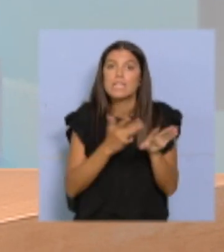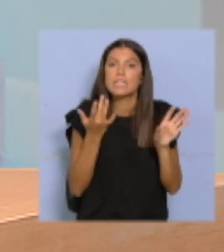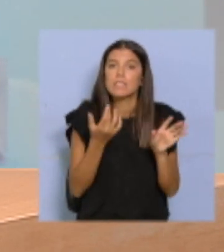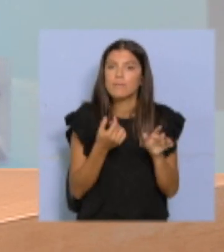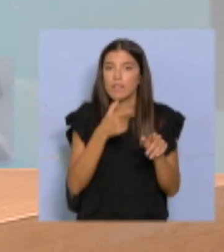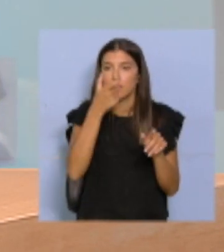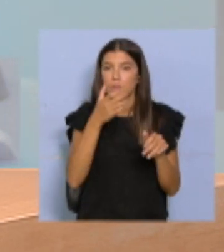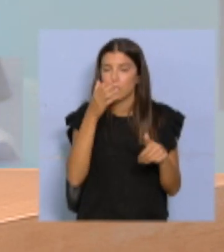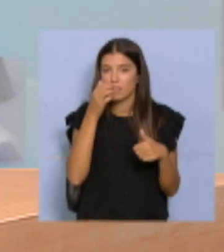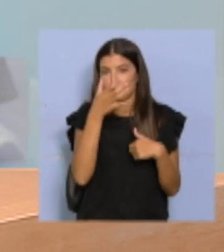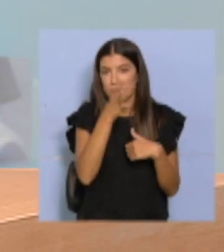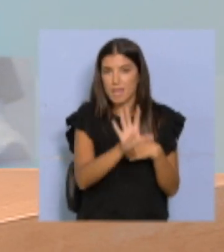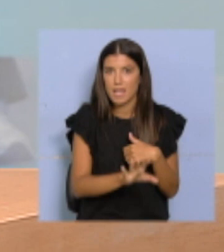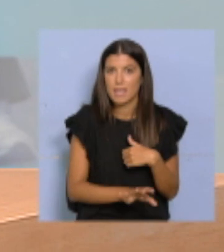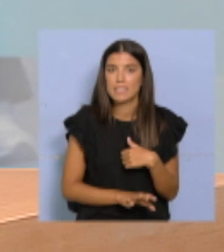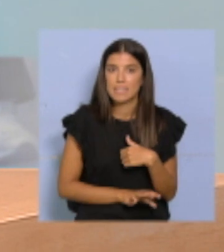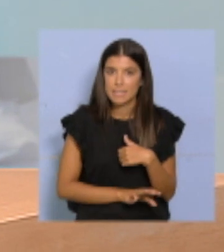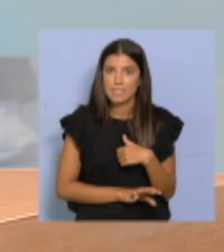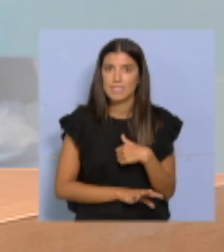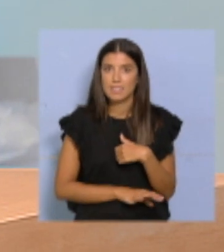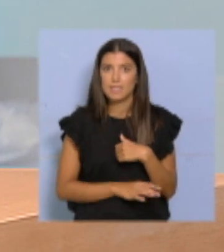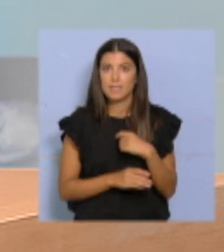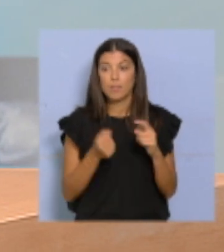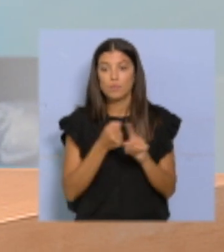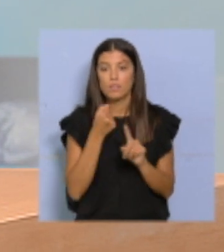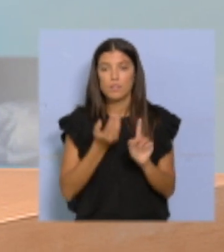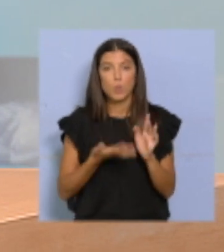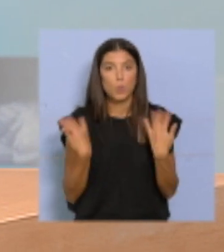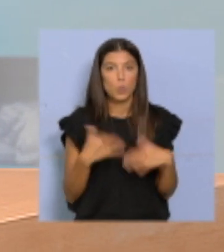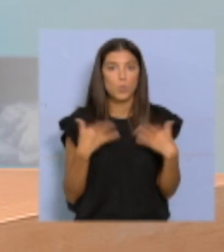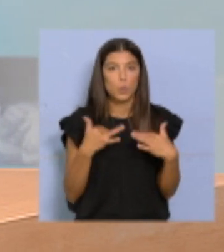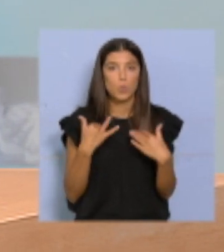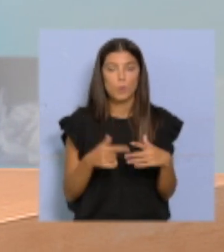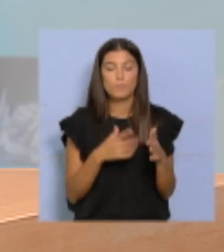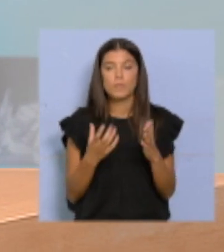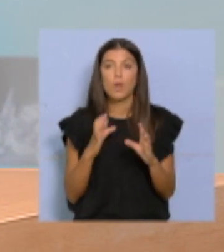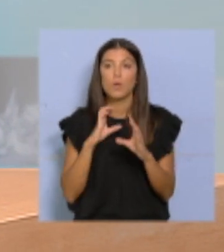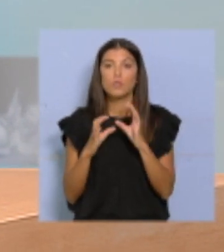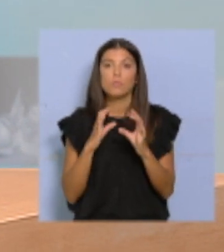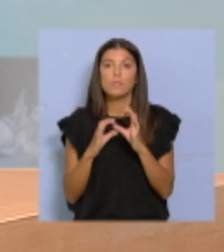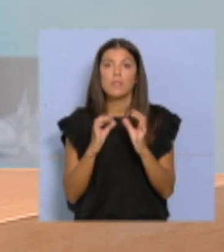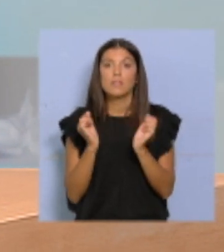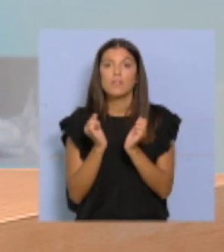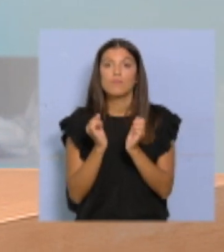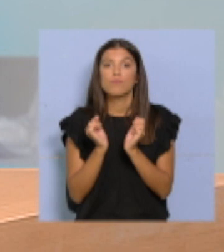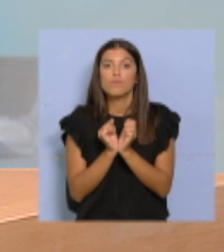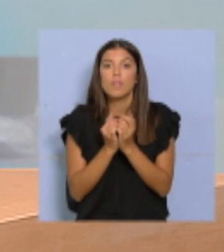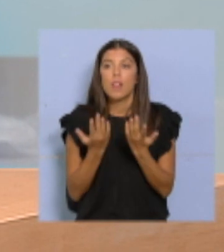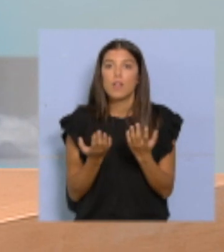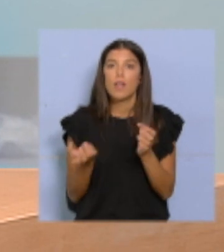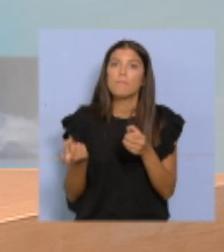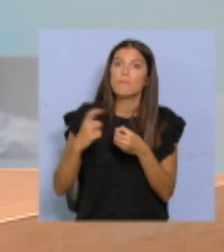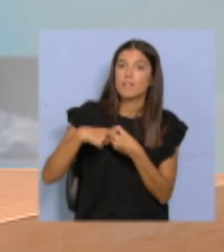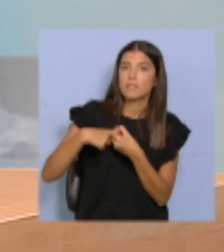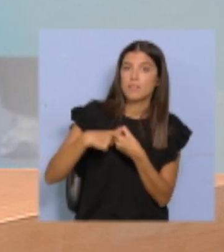dessa informação faz com que esse desafio seja muito maior. E os meios de comunicação passaram a ser parceiros, ou seja, baseamos muito